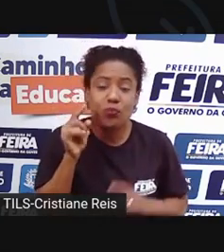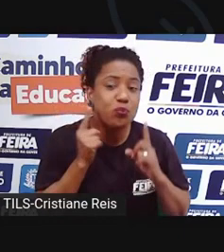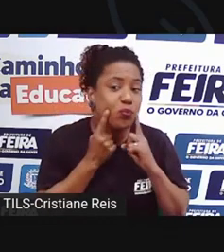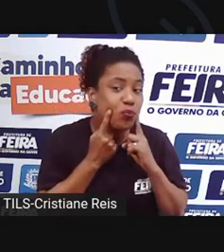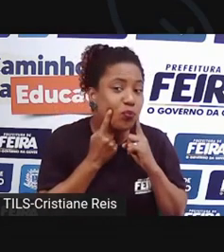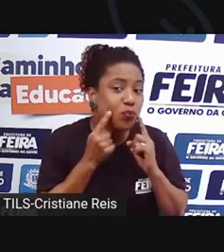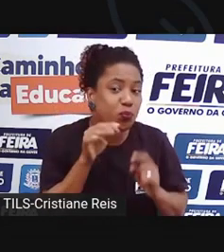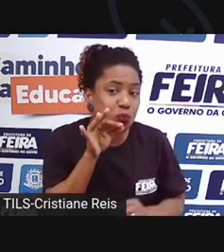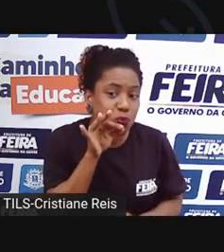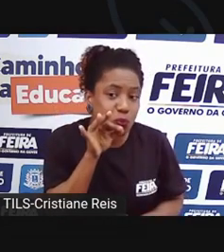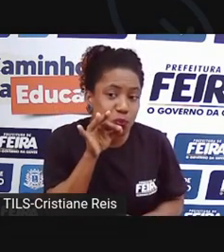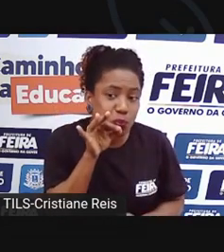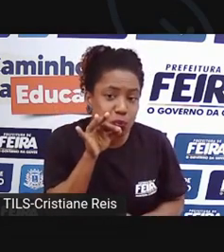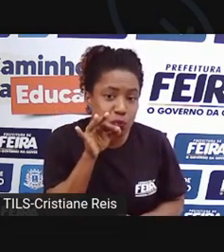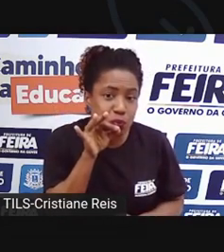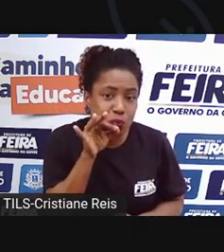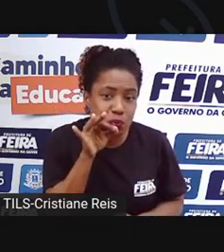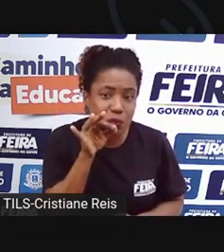assoprar.